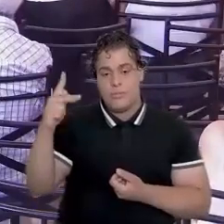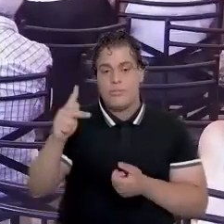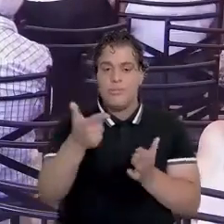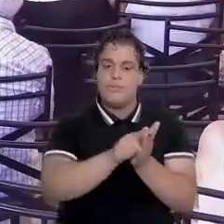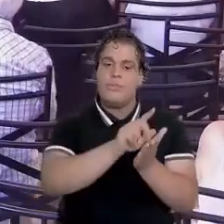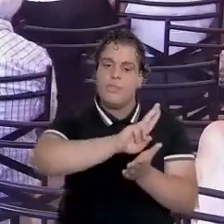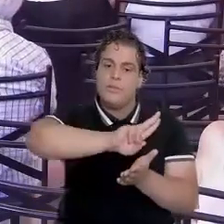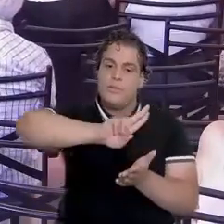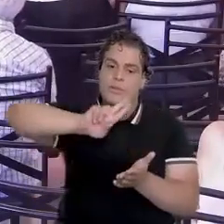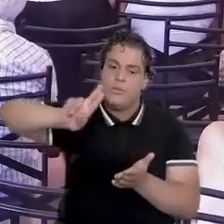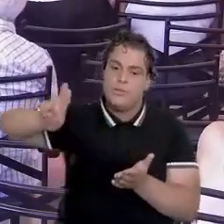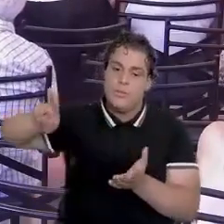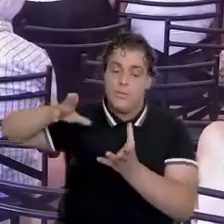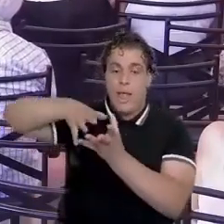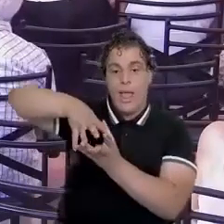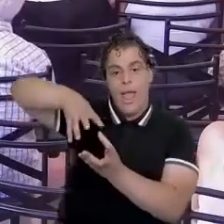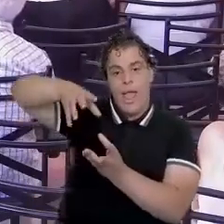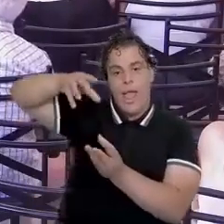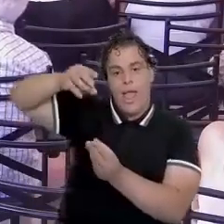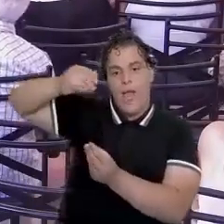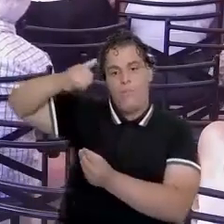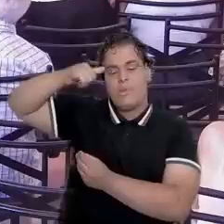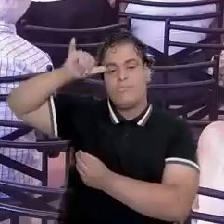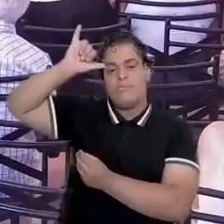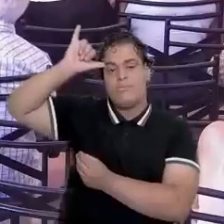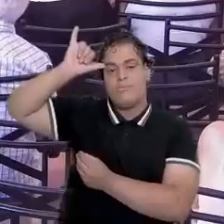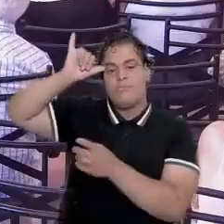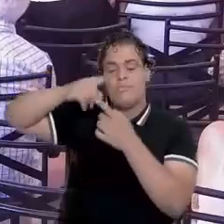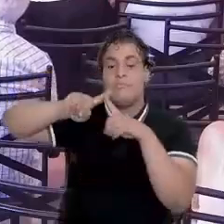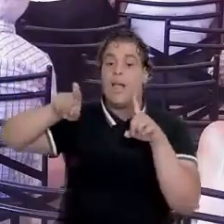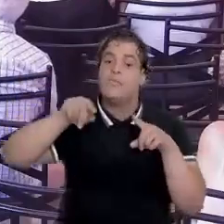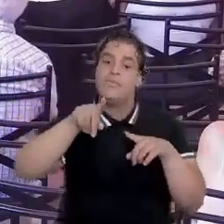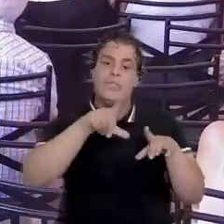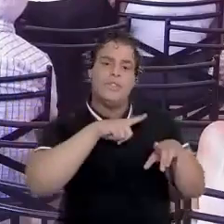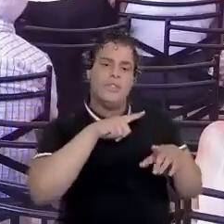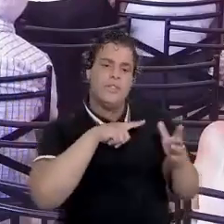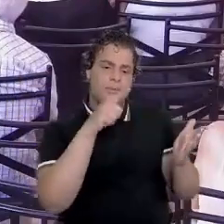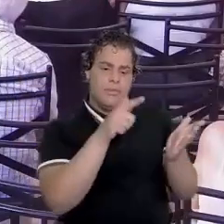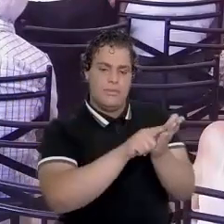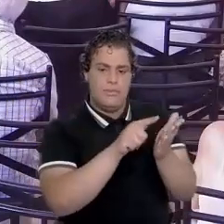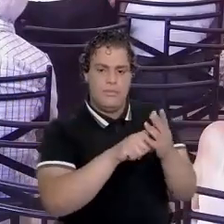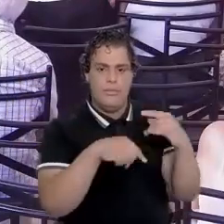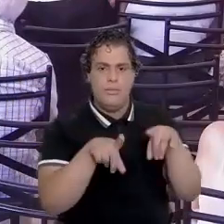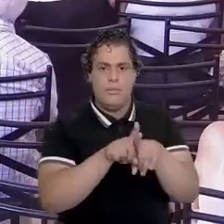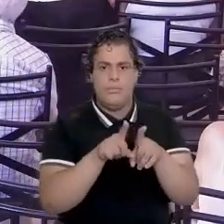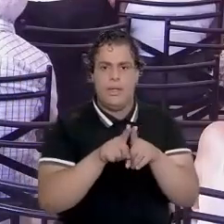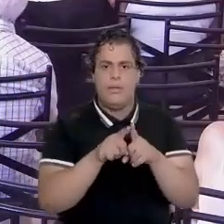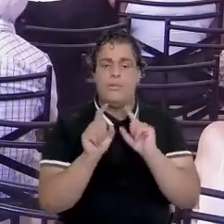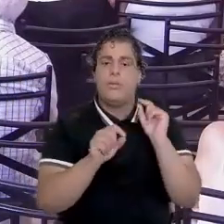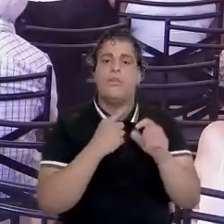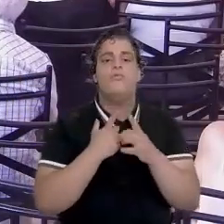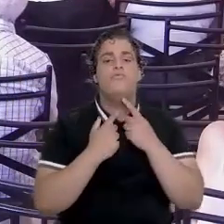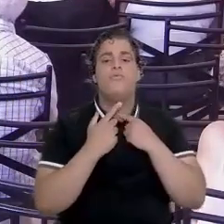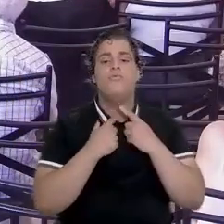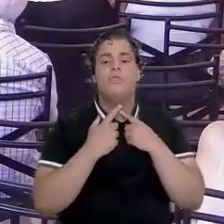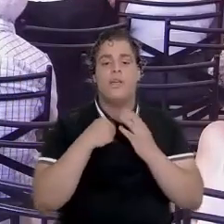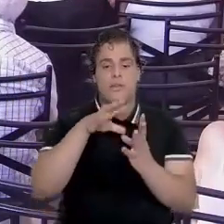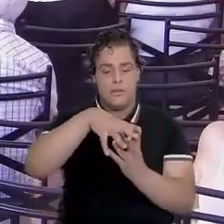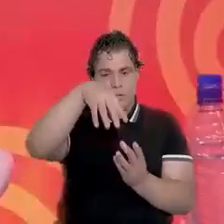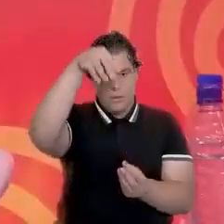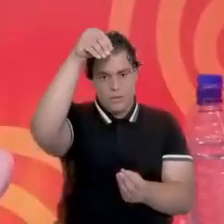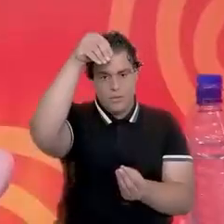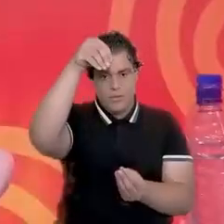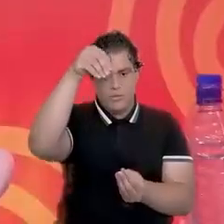se chama Alma Sertaneja, né? Mas você também tem um outro que você já publicou, que foi Querência das Almas, Querências da